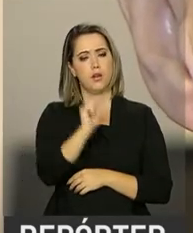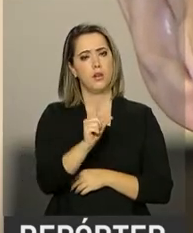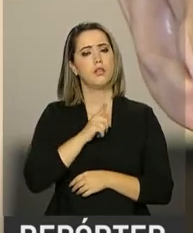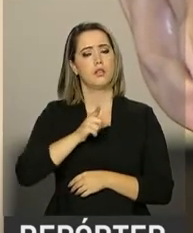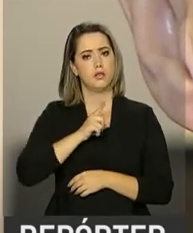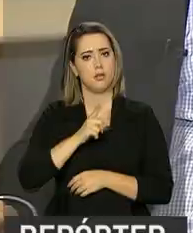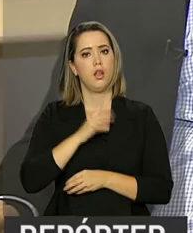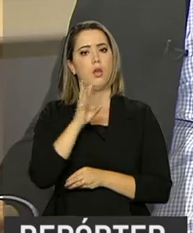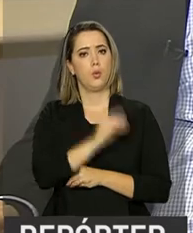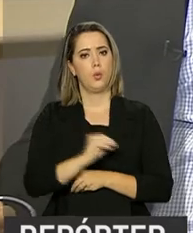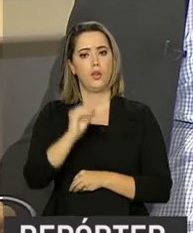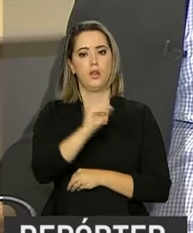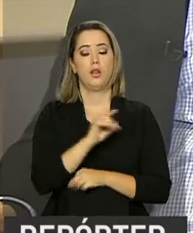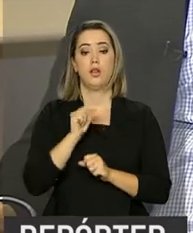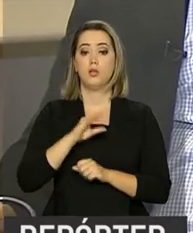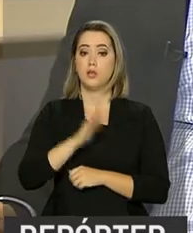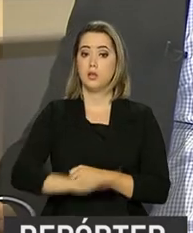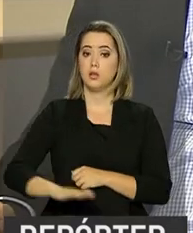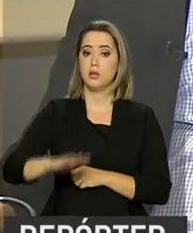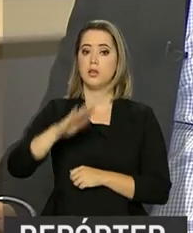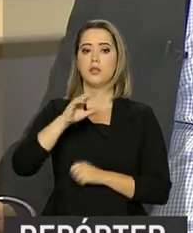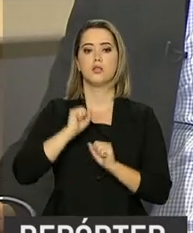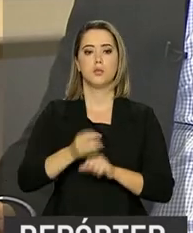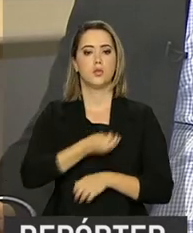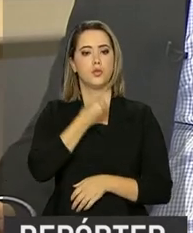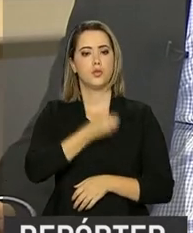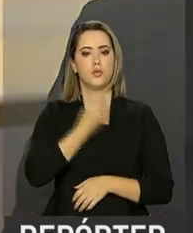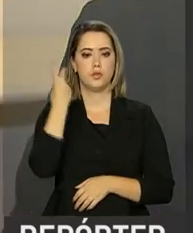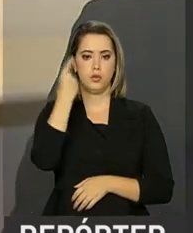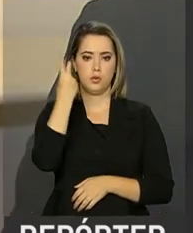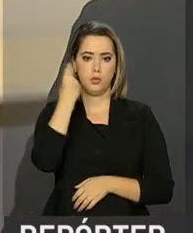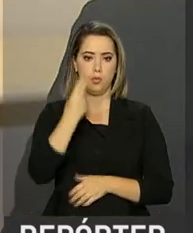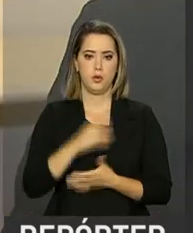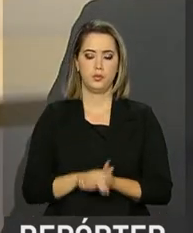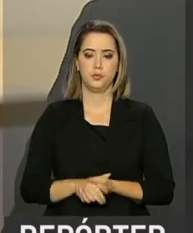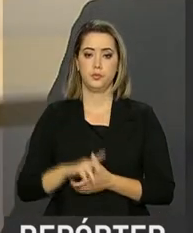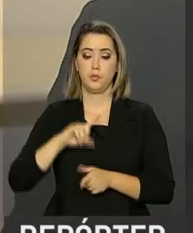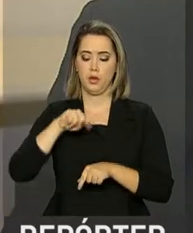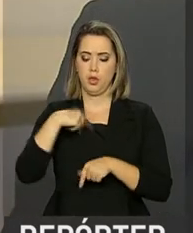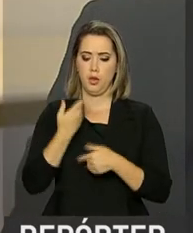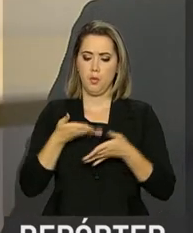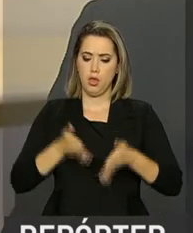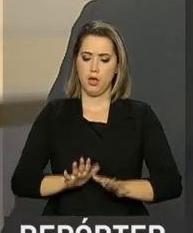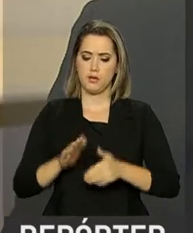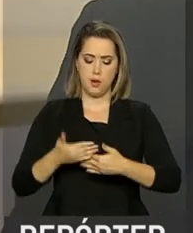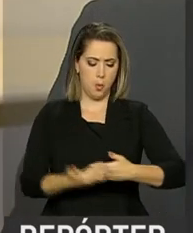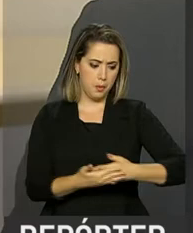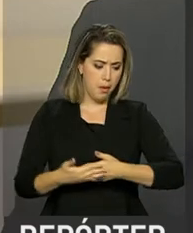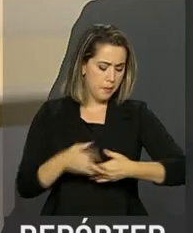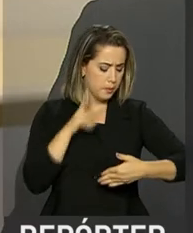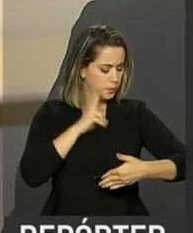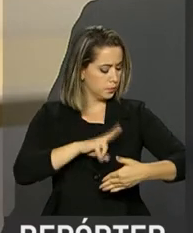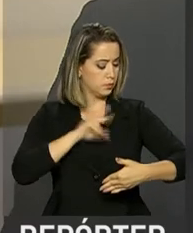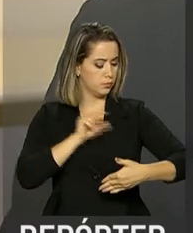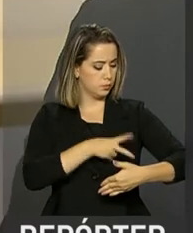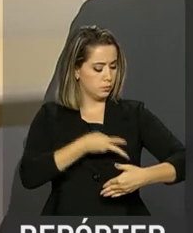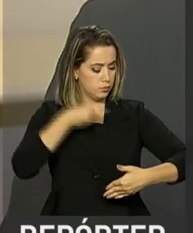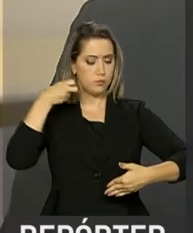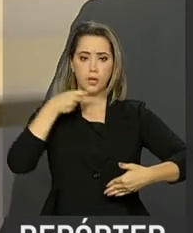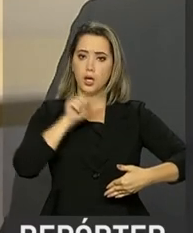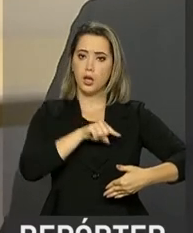o lábio leporino ea criança pode levar uma vida normal após o nascimento do bebê então a gente conduziu tal maneira que